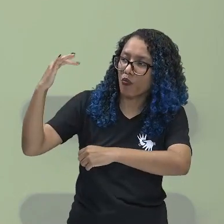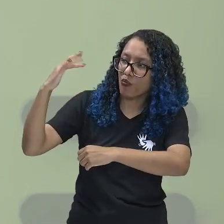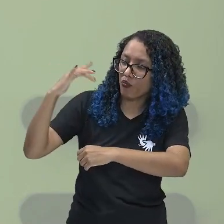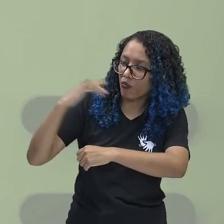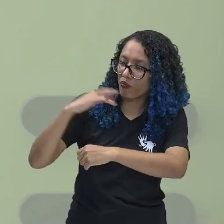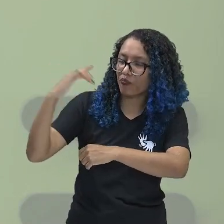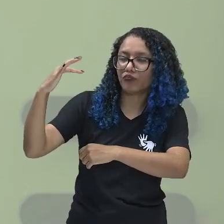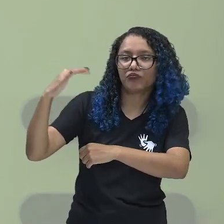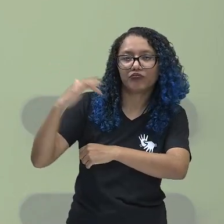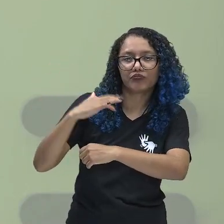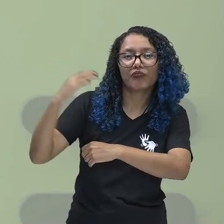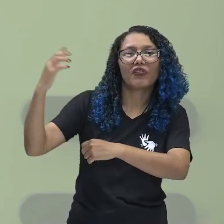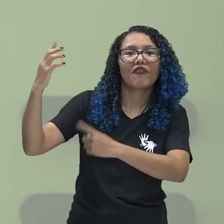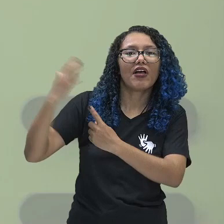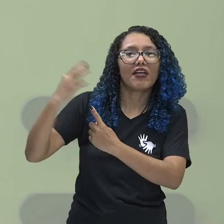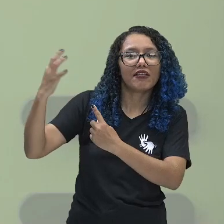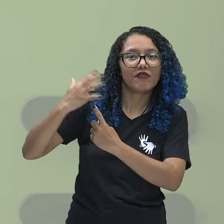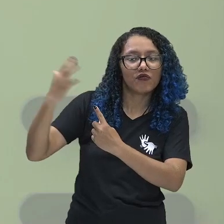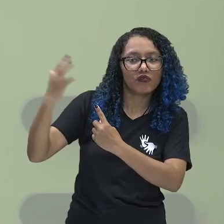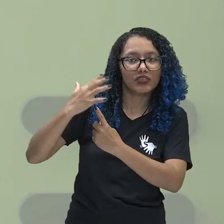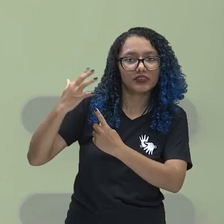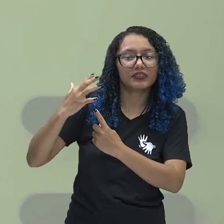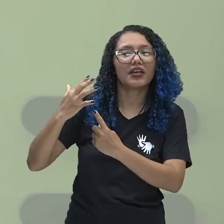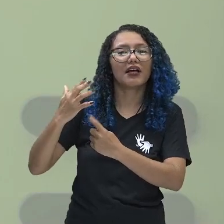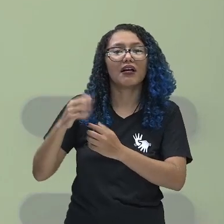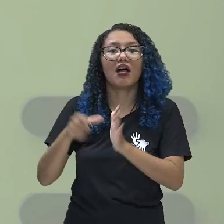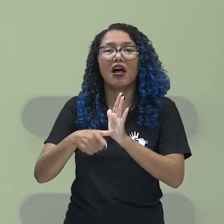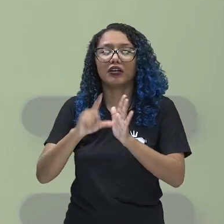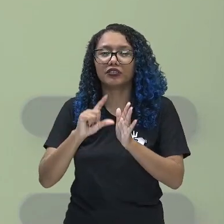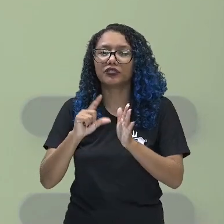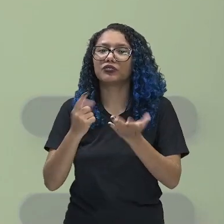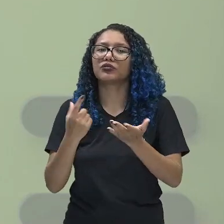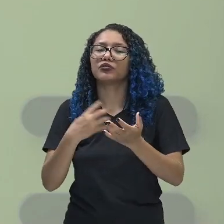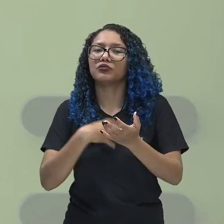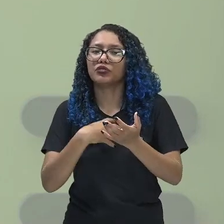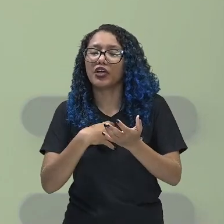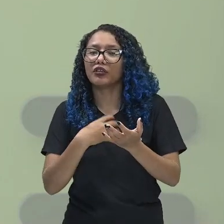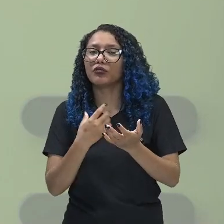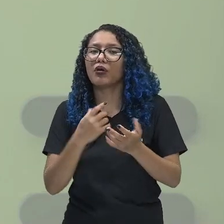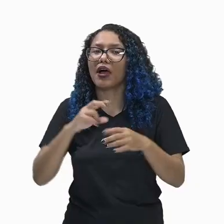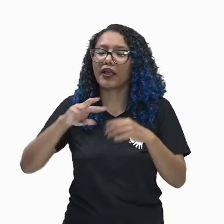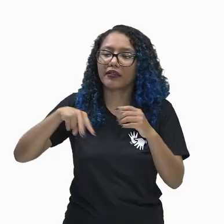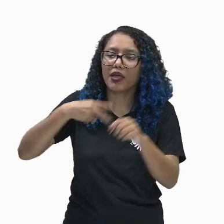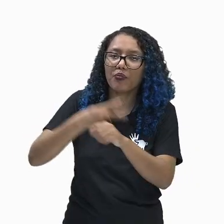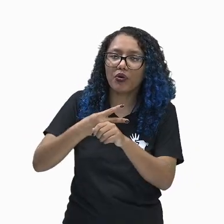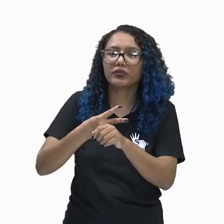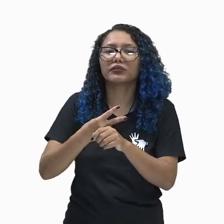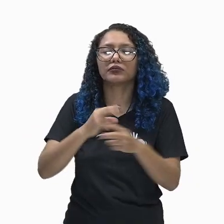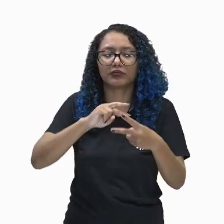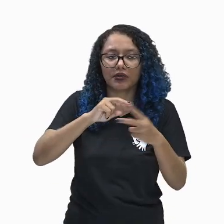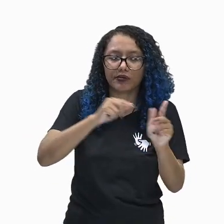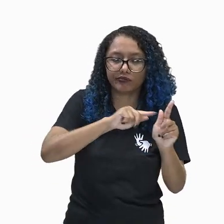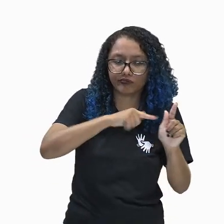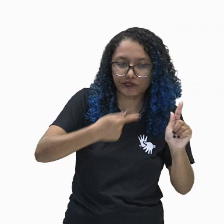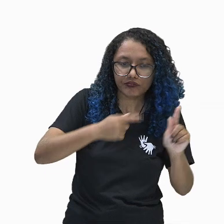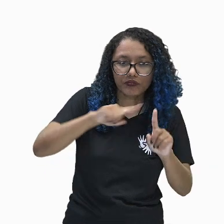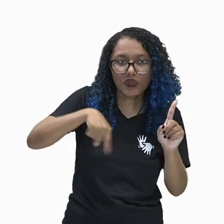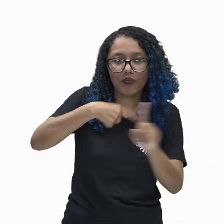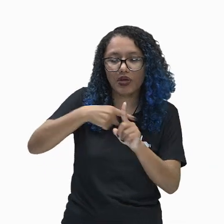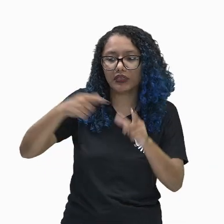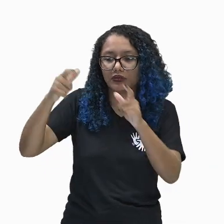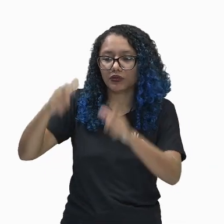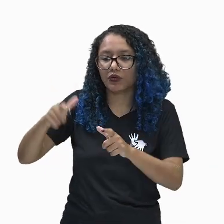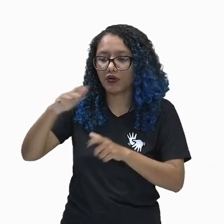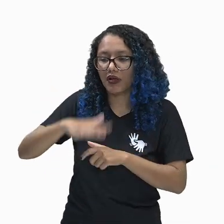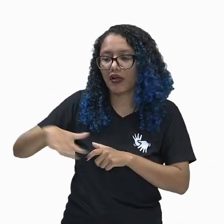de uma forma vai mudar com o passar do tempo. Então, o genótipo mais o ambiente vai gerar aí